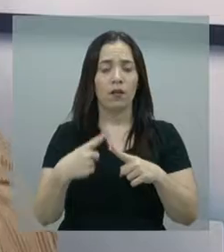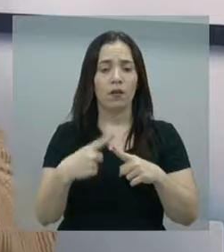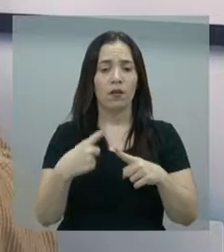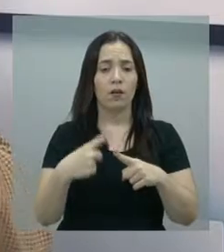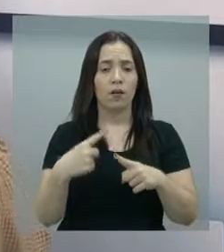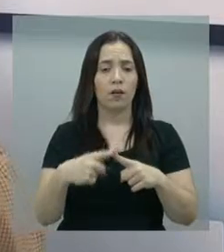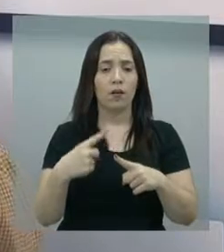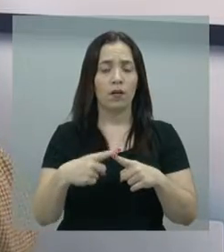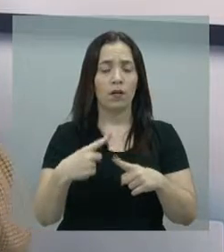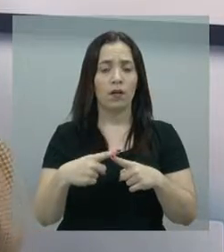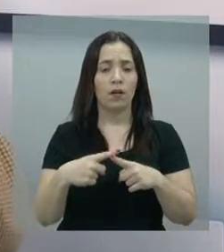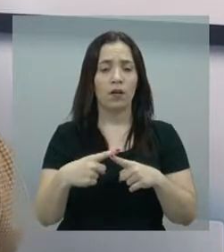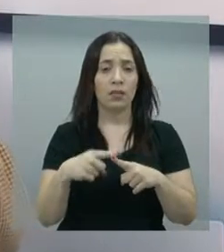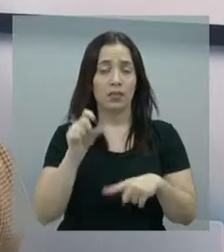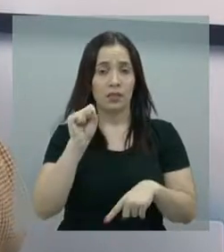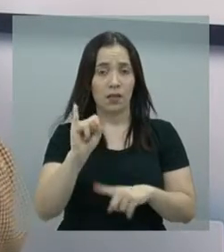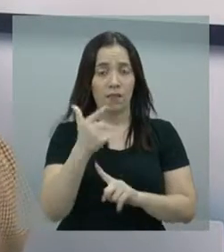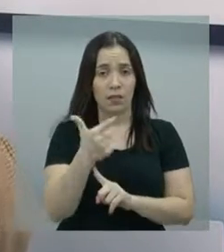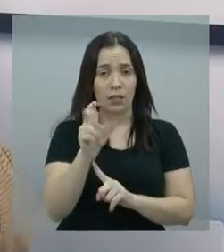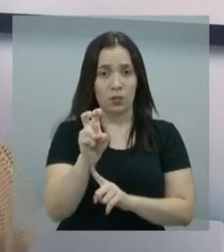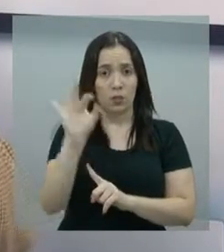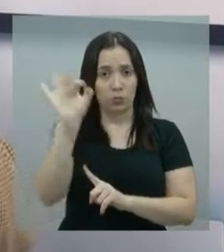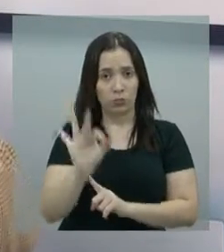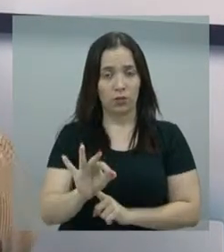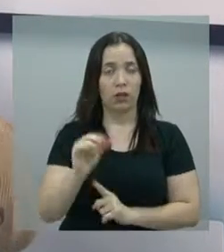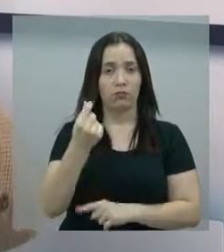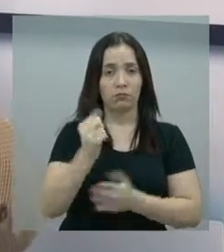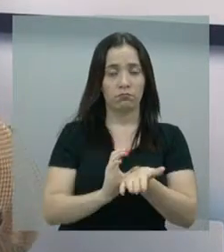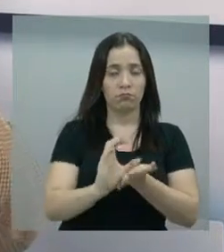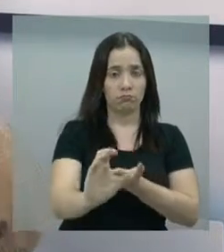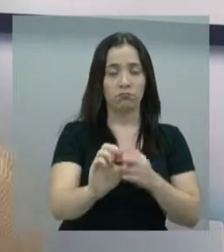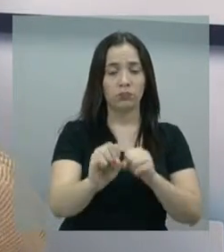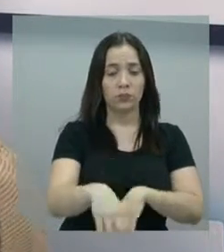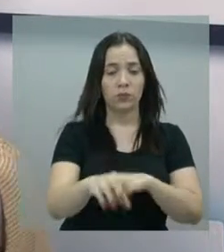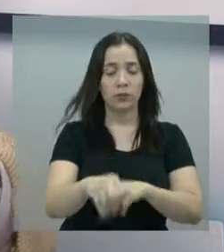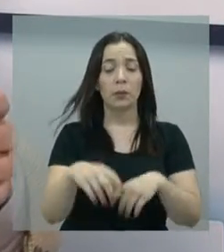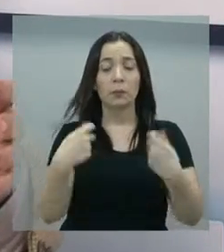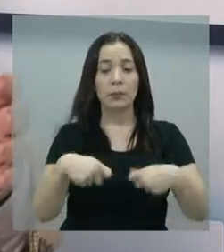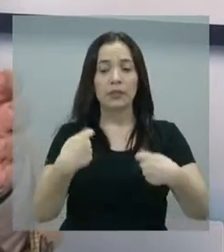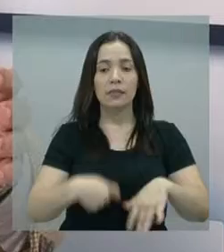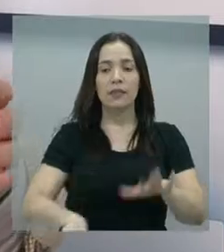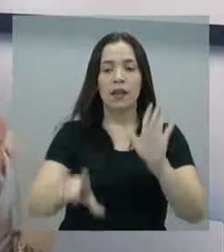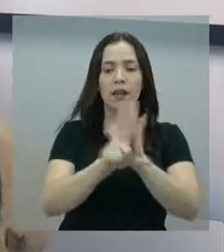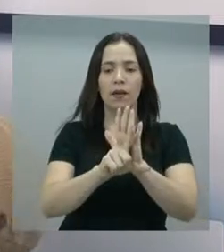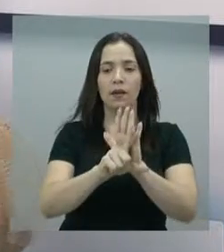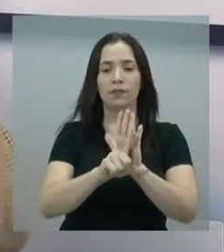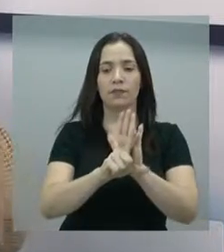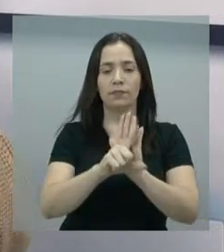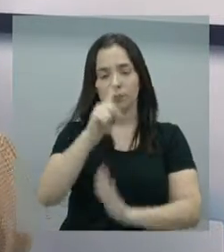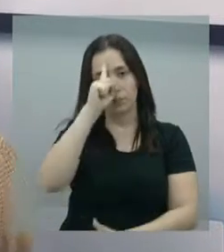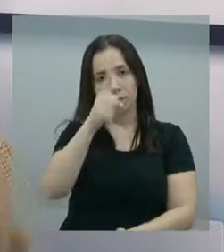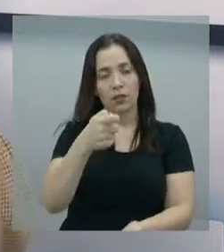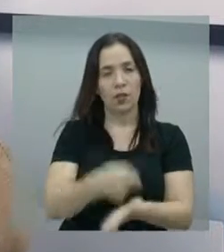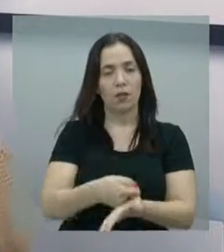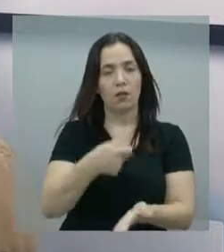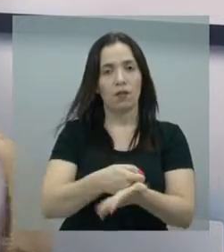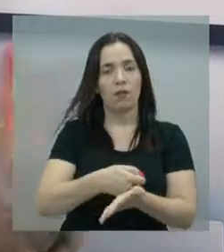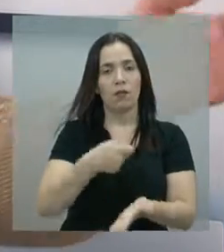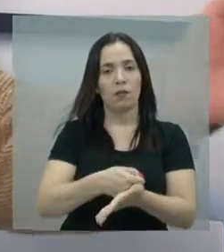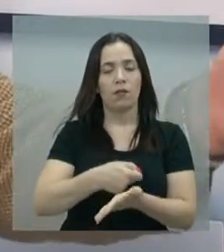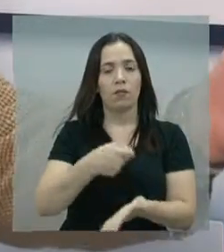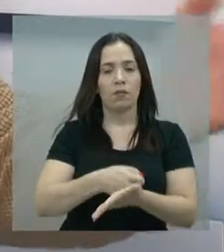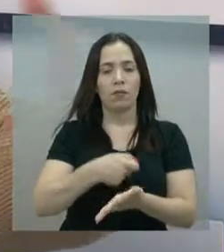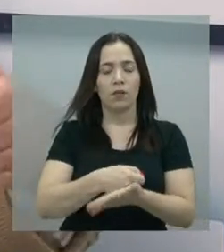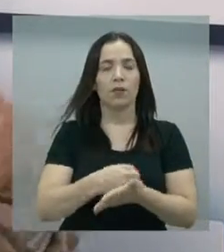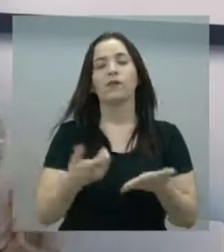eles poderem aplicar os 25% na educação, é preciso ser uma lei. Precisa ter uma lei. E está todo mundo com medo que se mexa na lei,